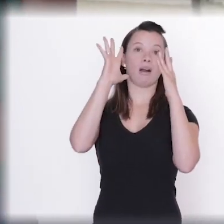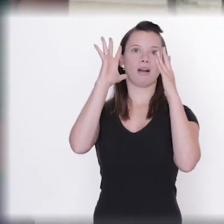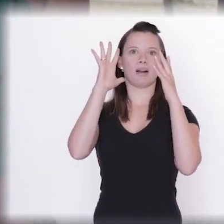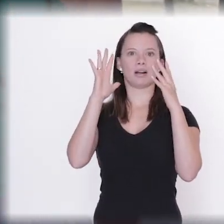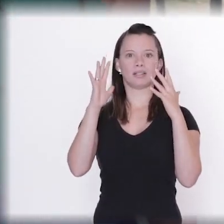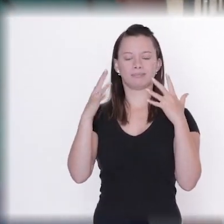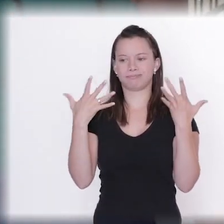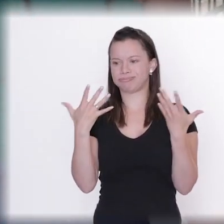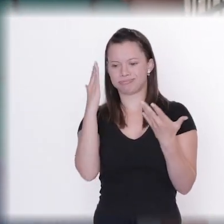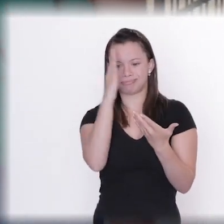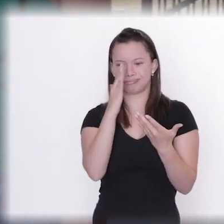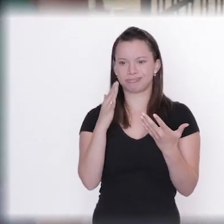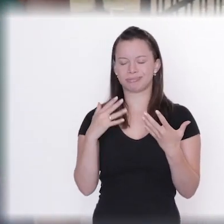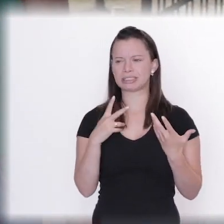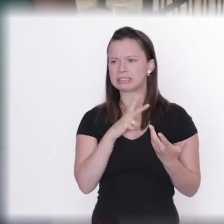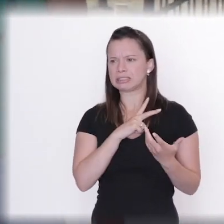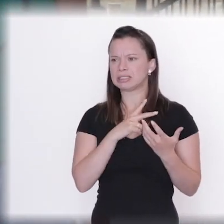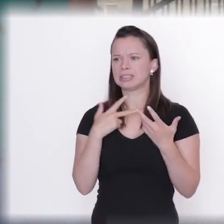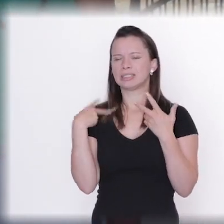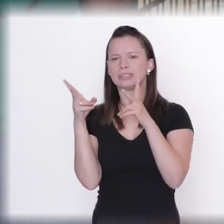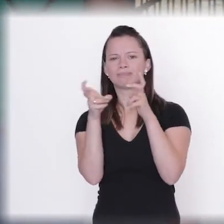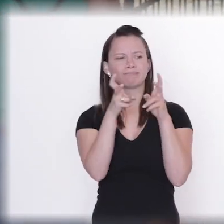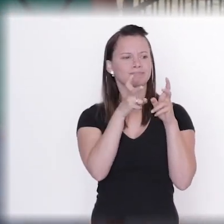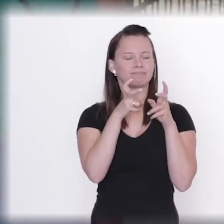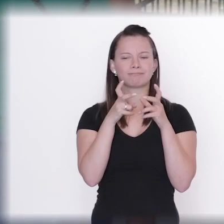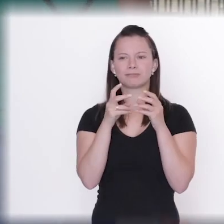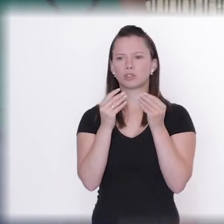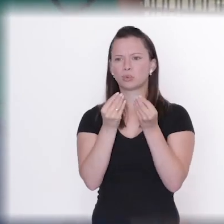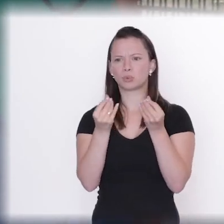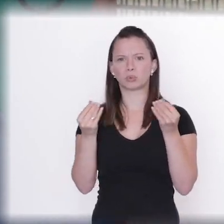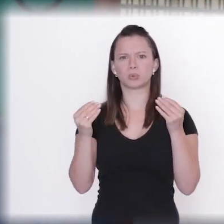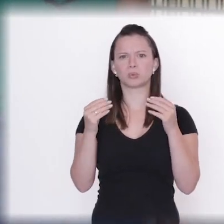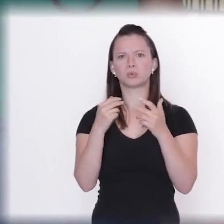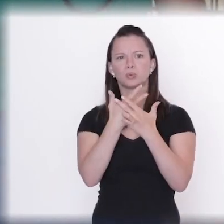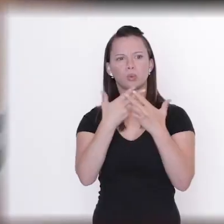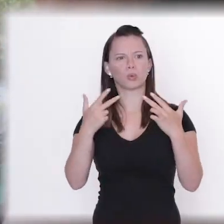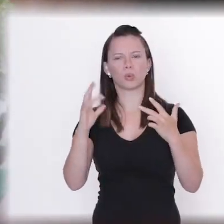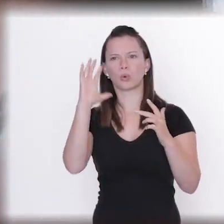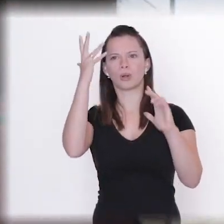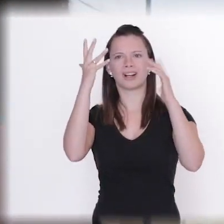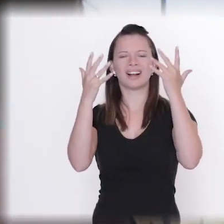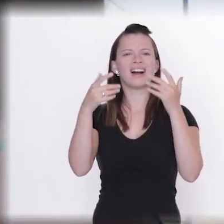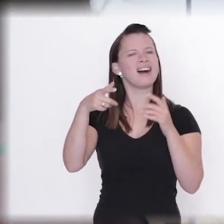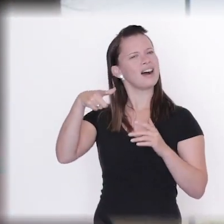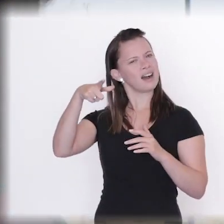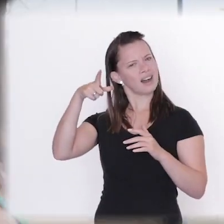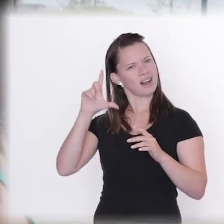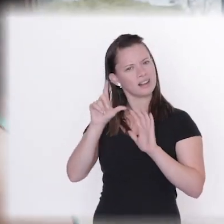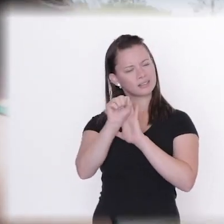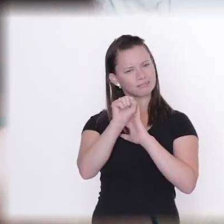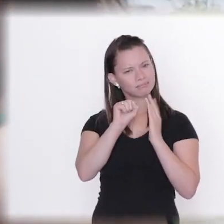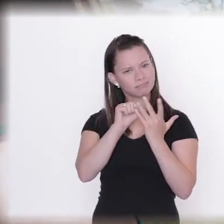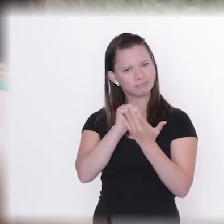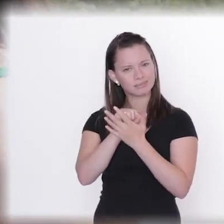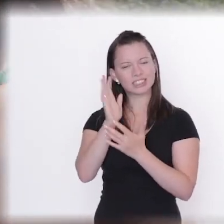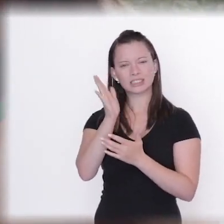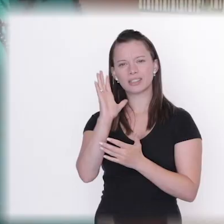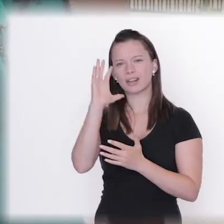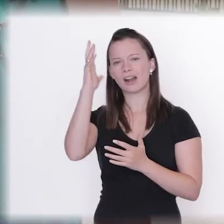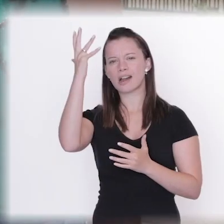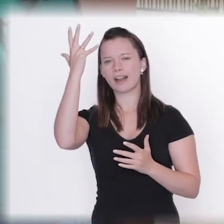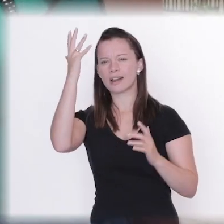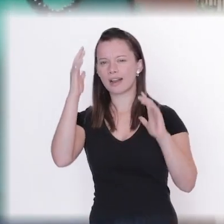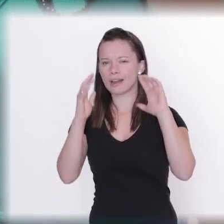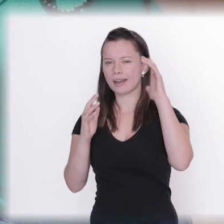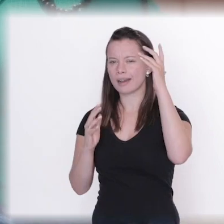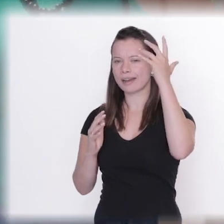de agora, muito particular, tudo que está acontecendo aqui dentro já estava acontecendo antes da epidemia chegar.